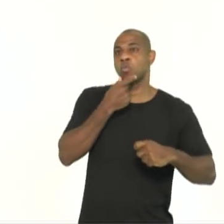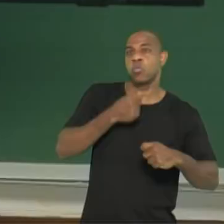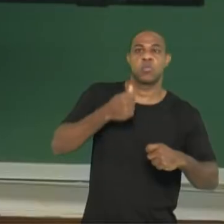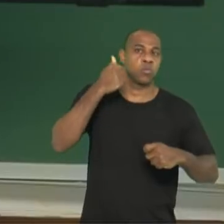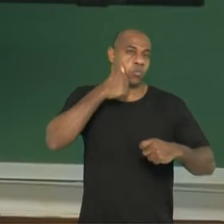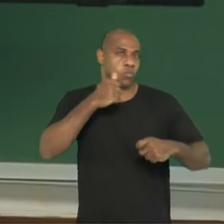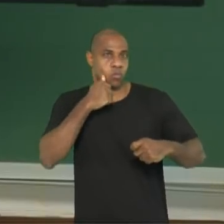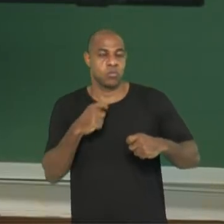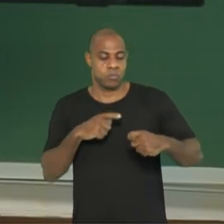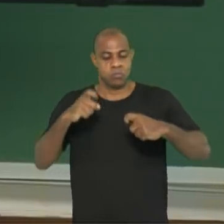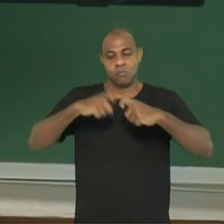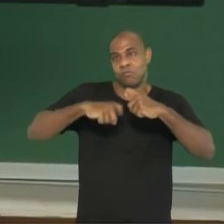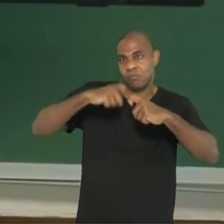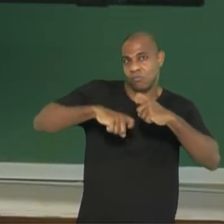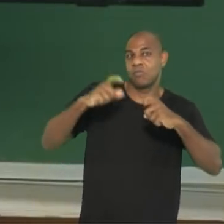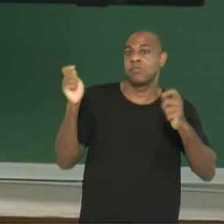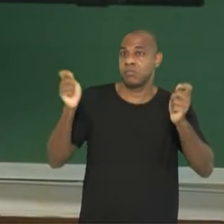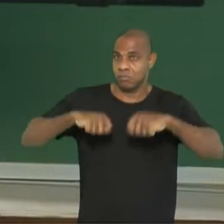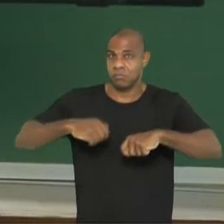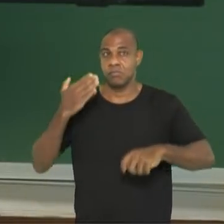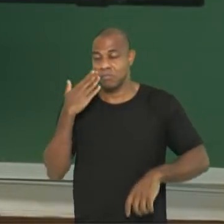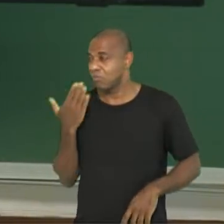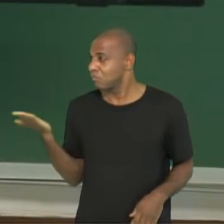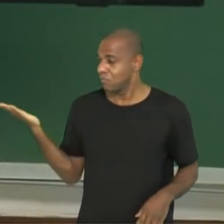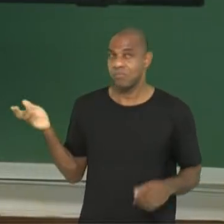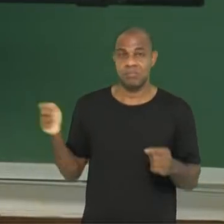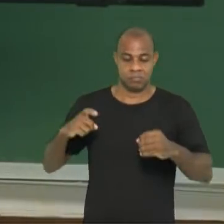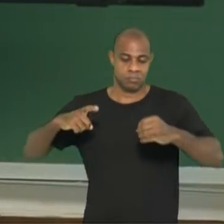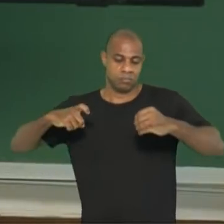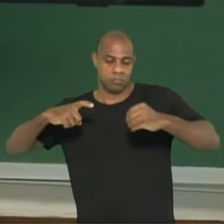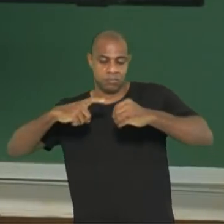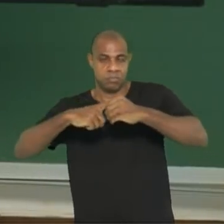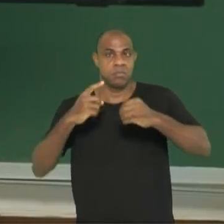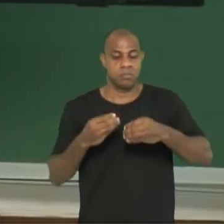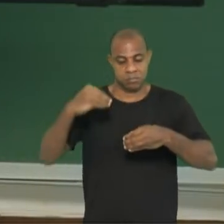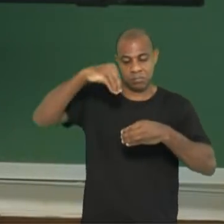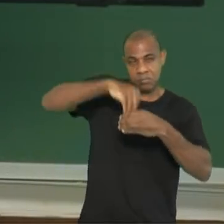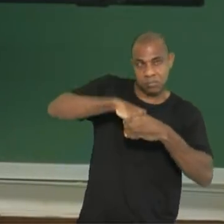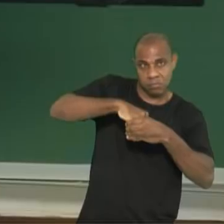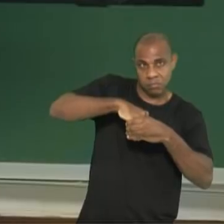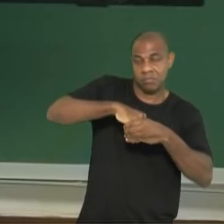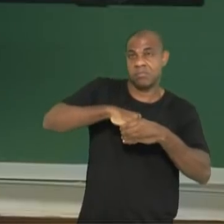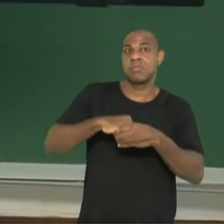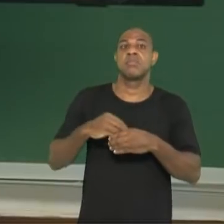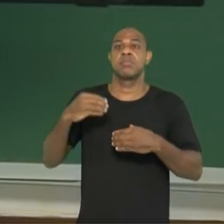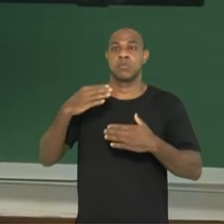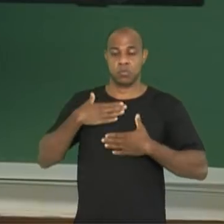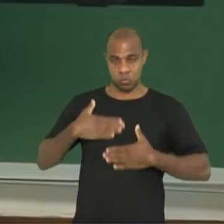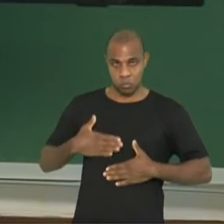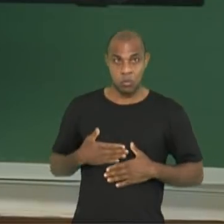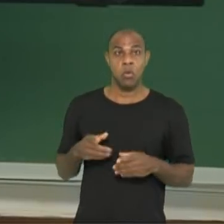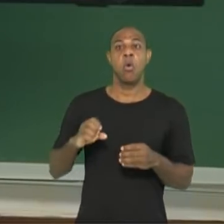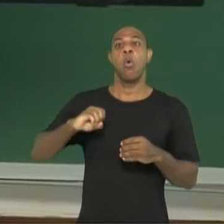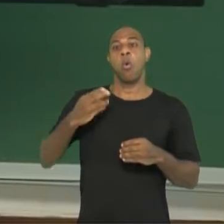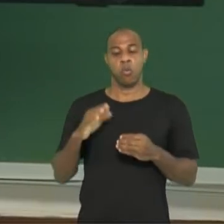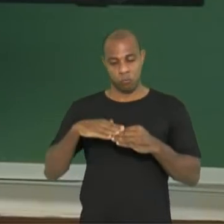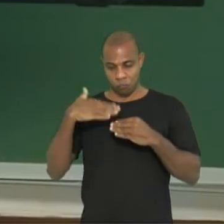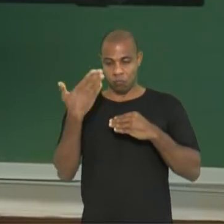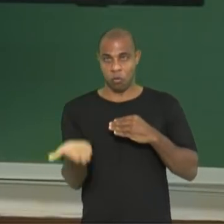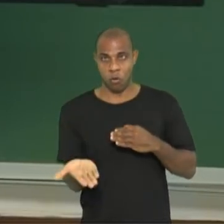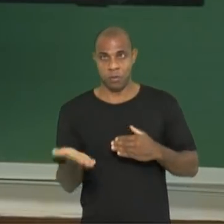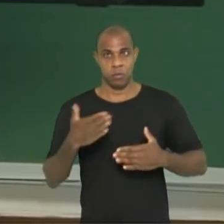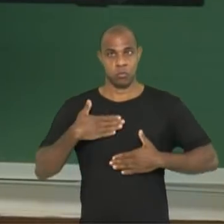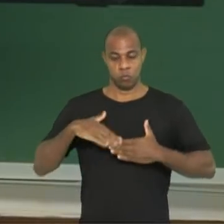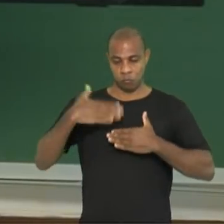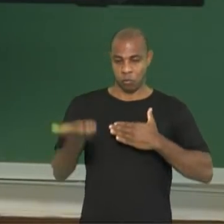fêmea para realizar. E a fecundação pode ser interna, dentro do corpo, ou externa, fora do